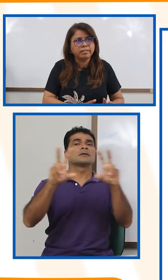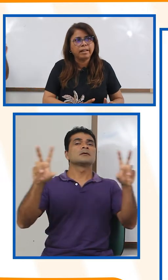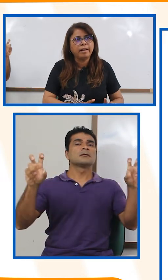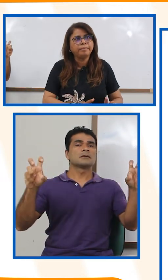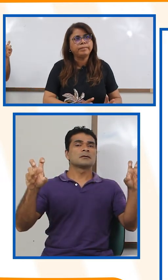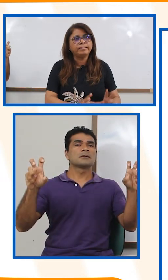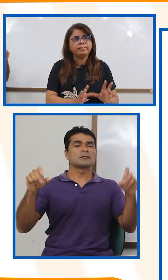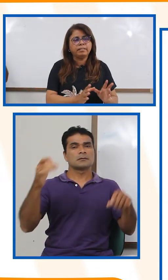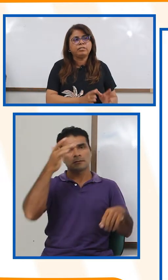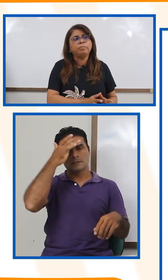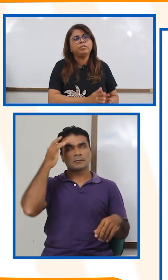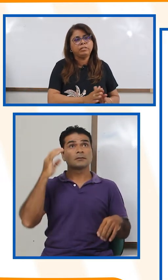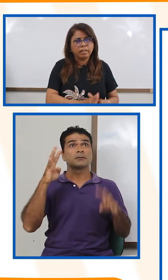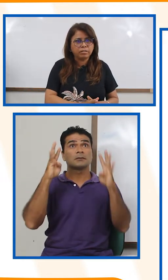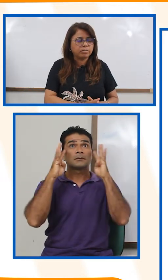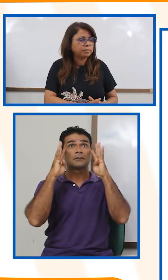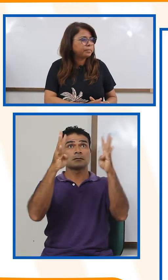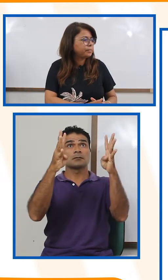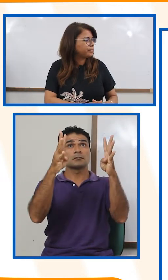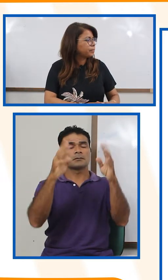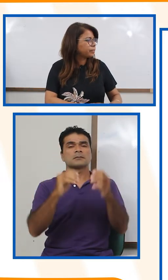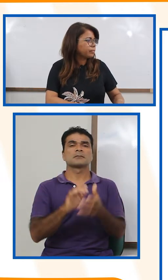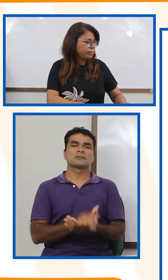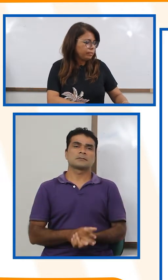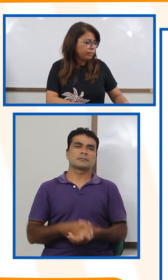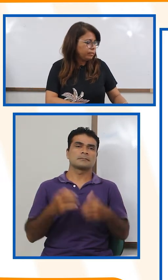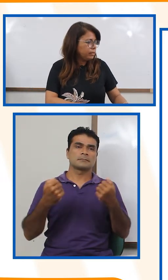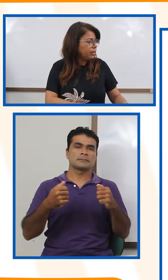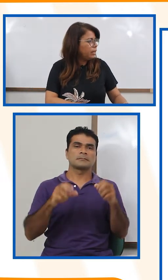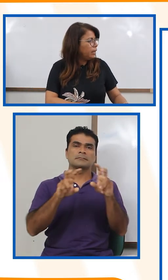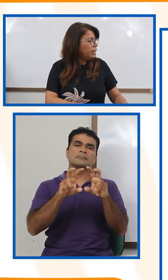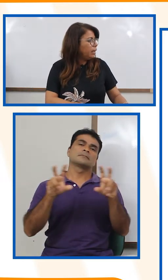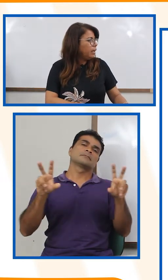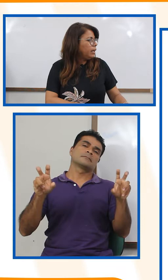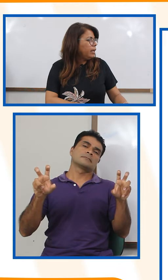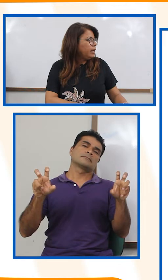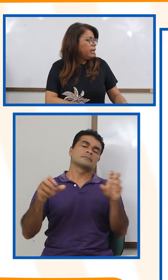notícias, tá? Nesse tipo de texto.